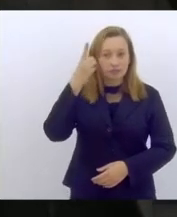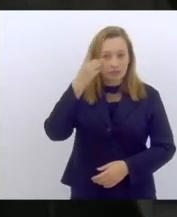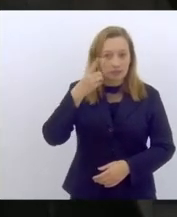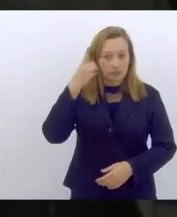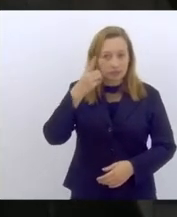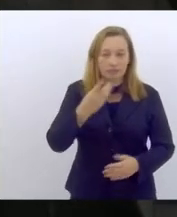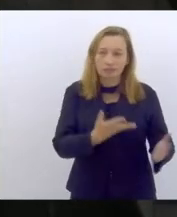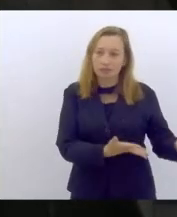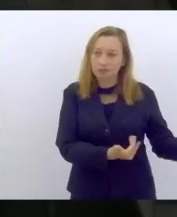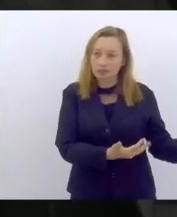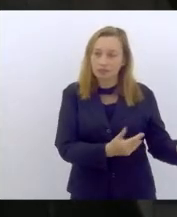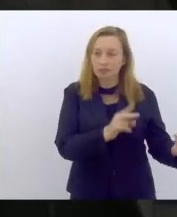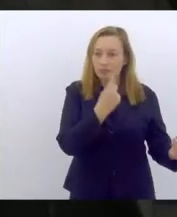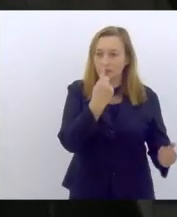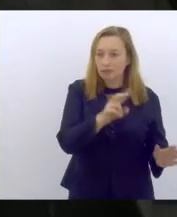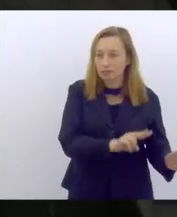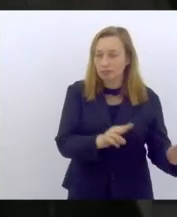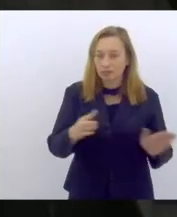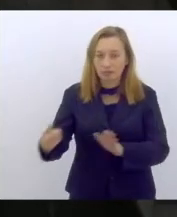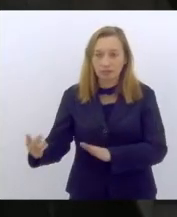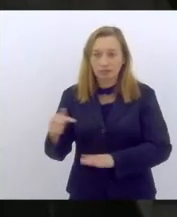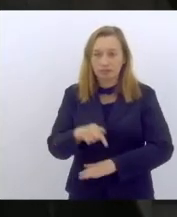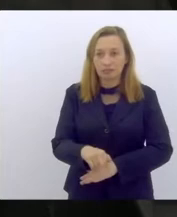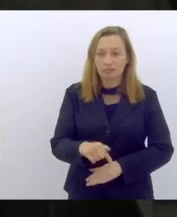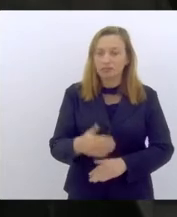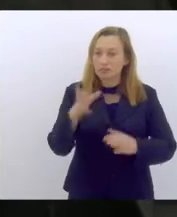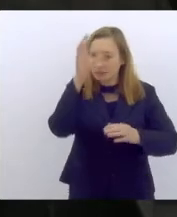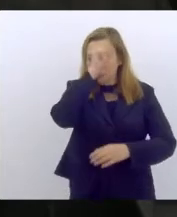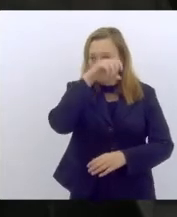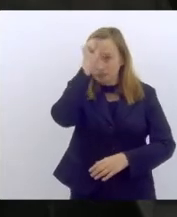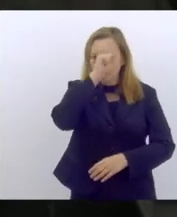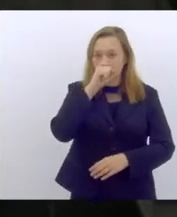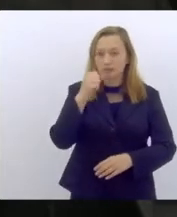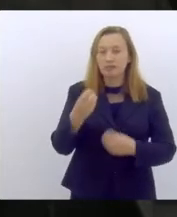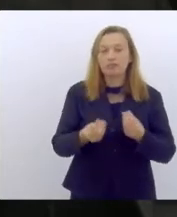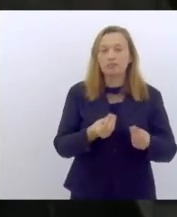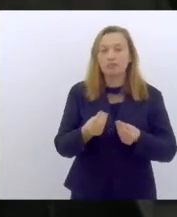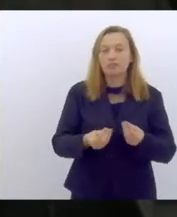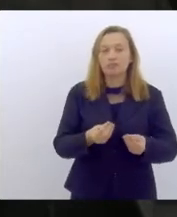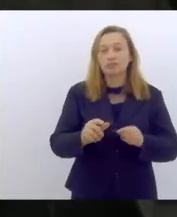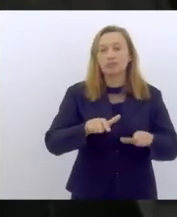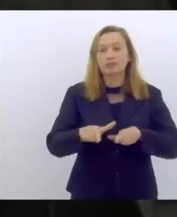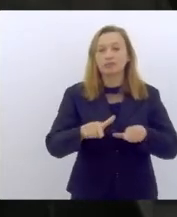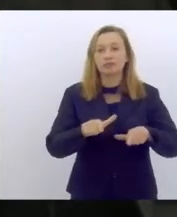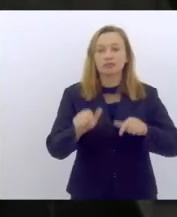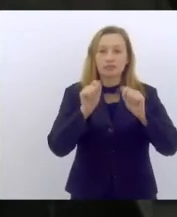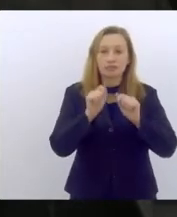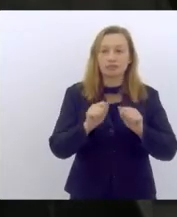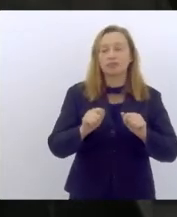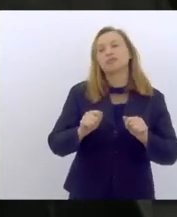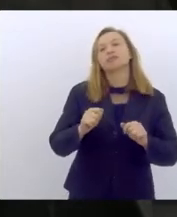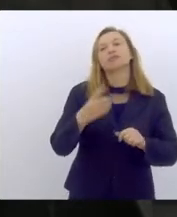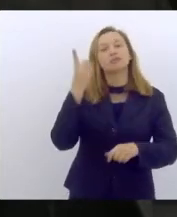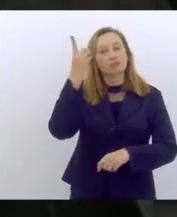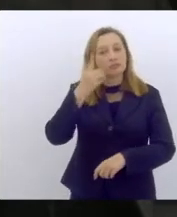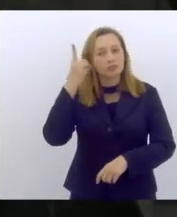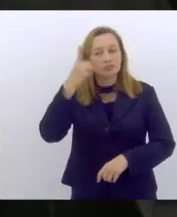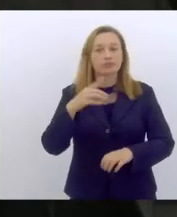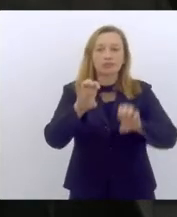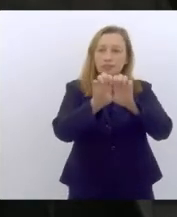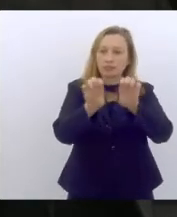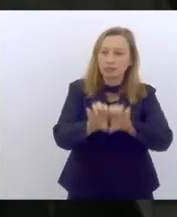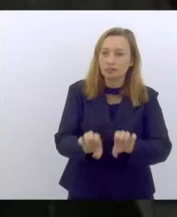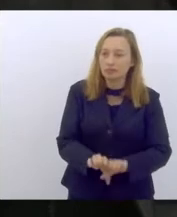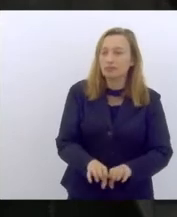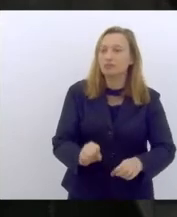que ficaram aqui uma semana na leste aprendendo sobre o funcionamento do Legislativo das estruturas né